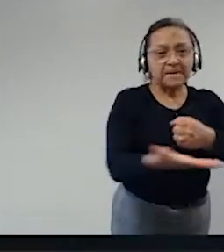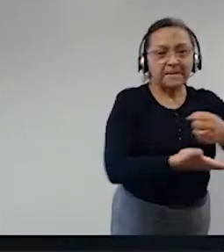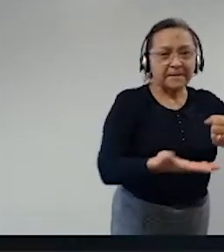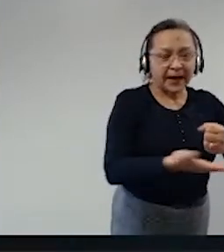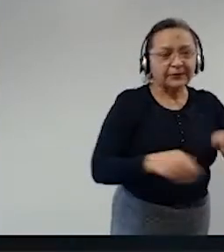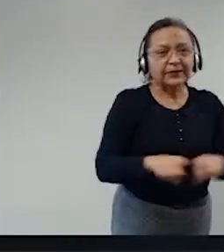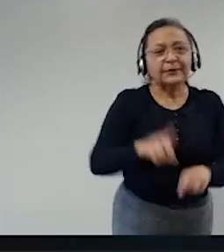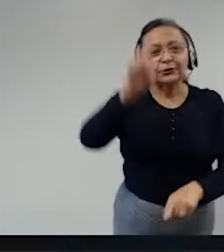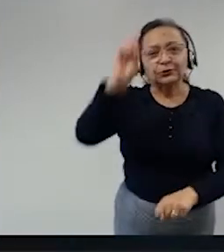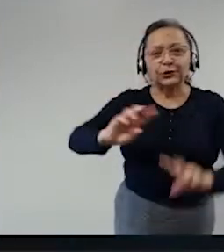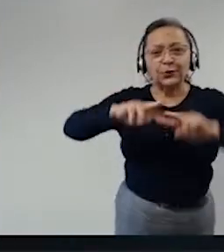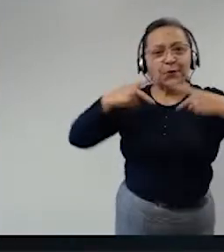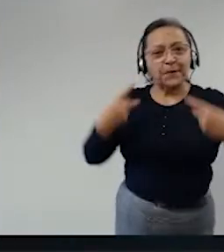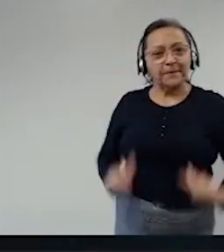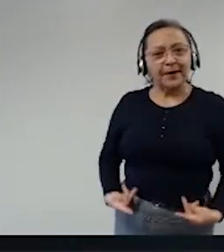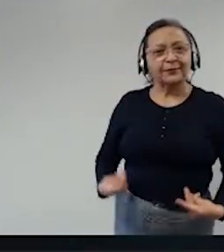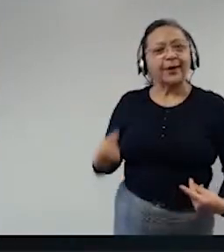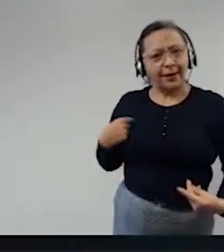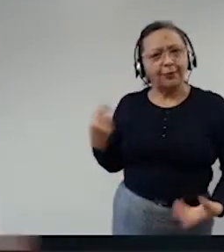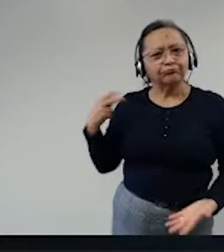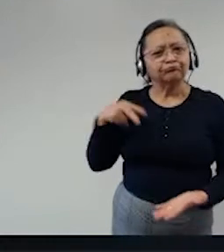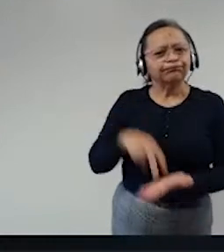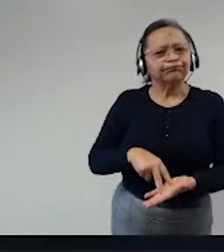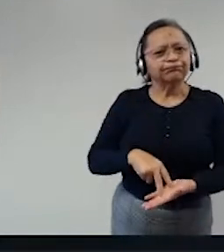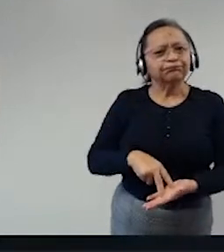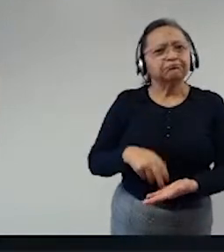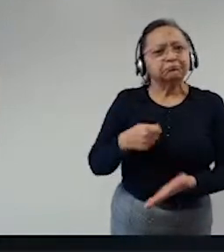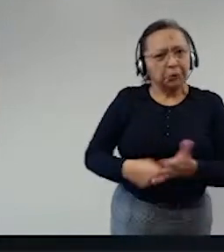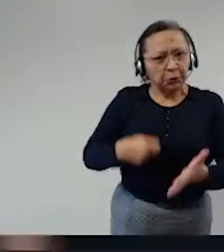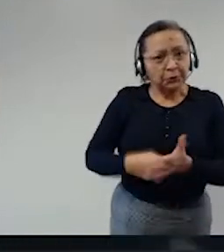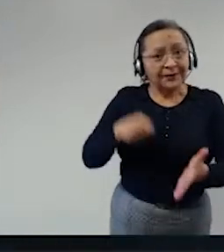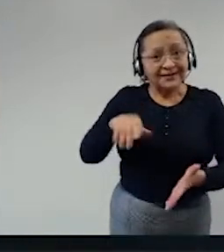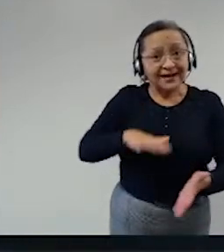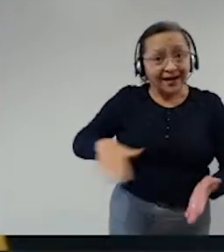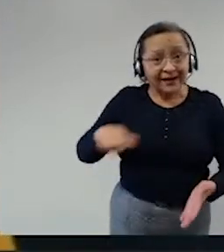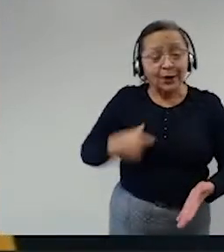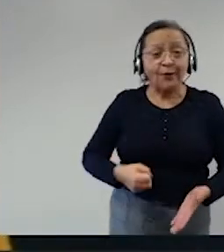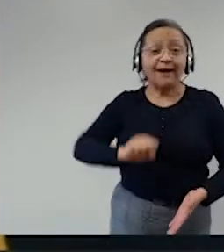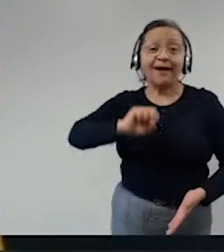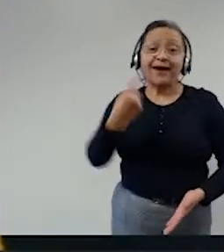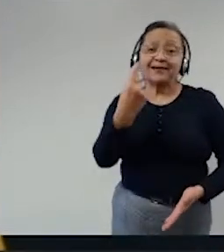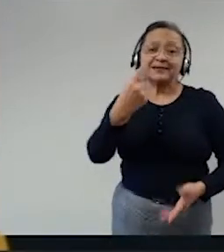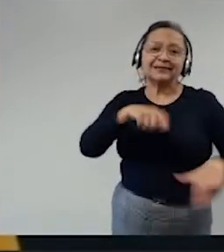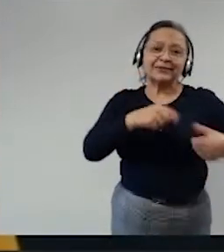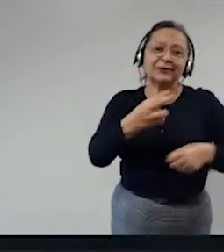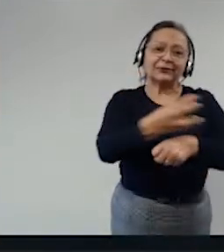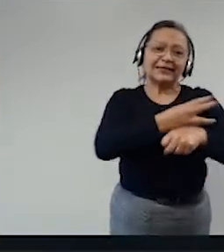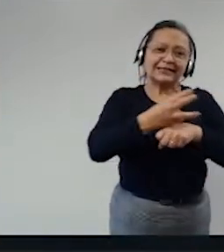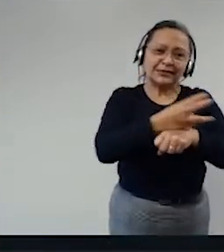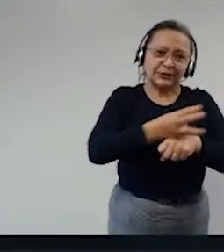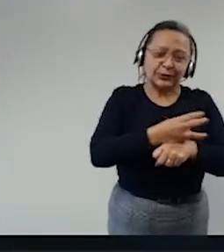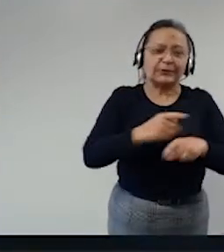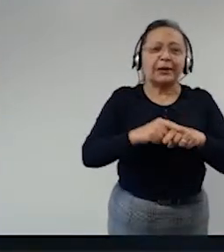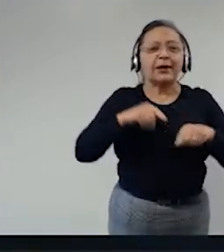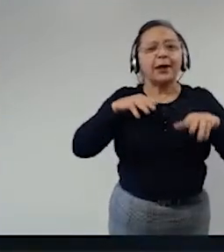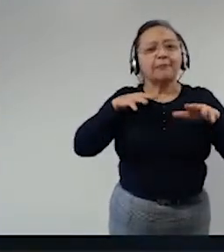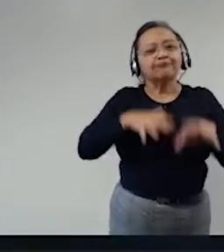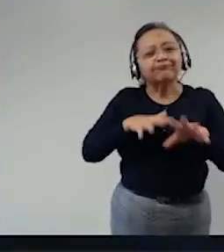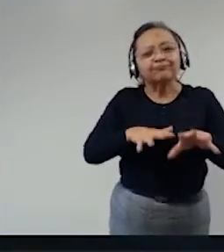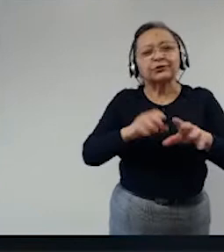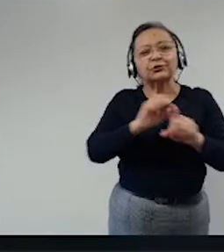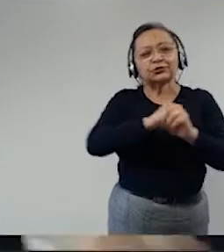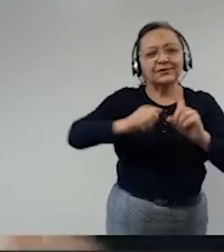direitos humanos. Como atuante nessa área, eu venho do terceiro setor, venho de uma atuação dos movimentos sociais e no terceiro